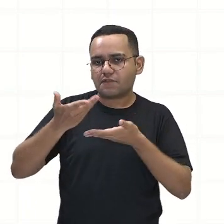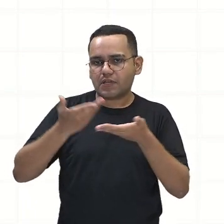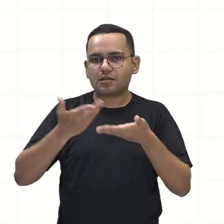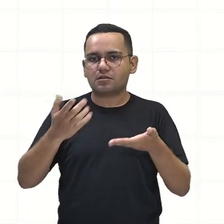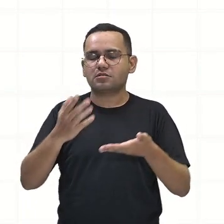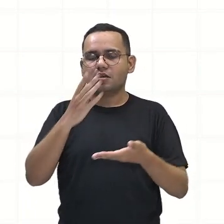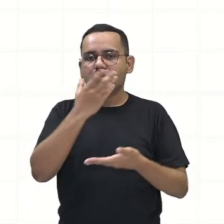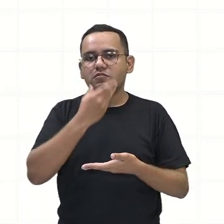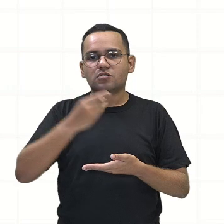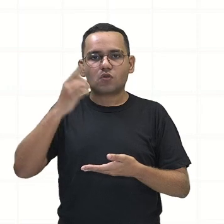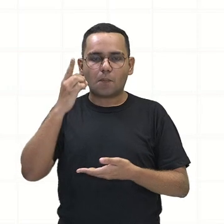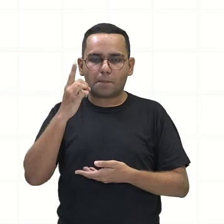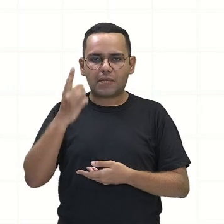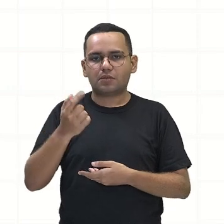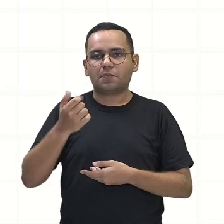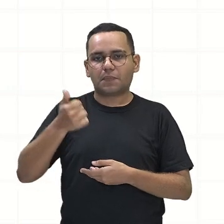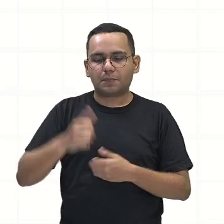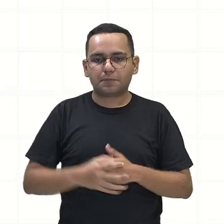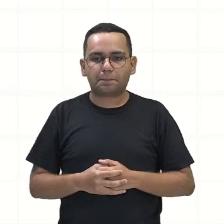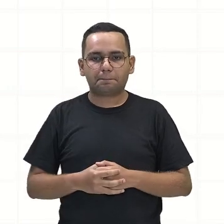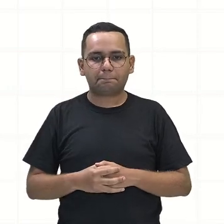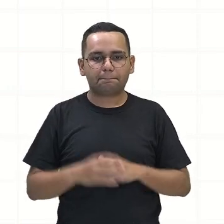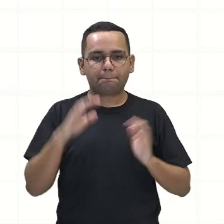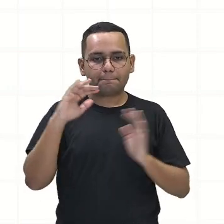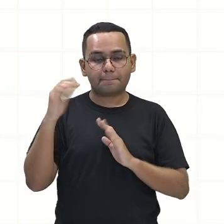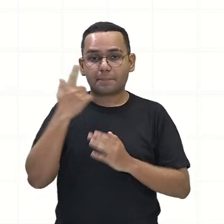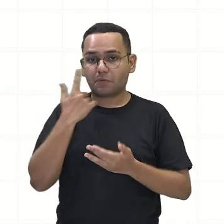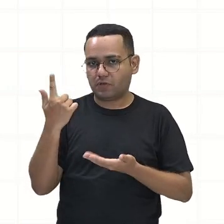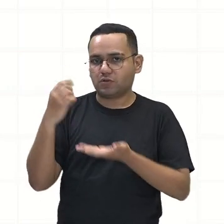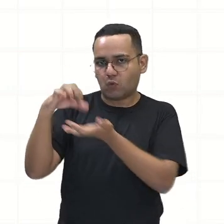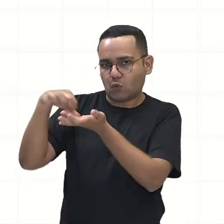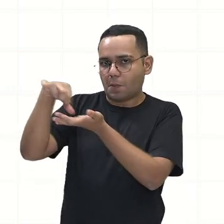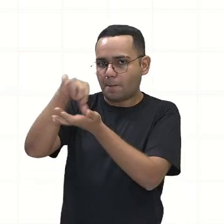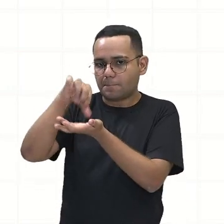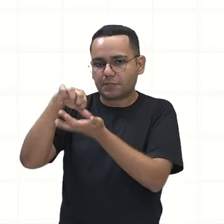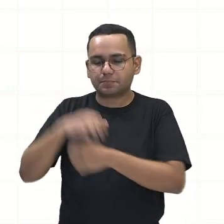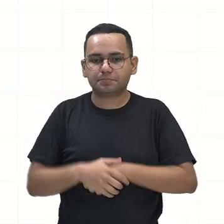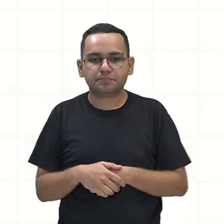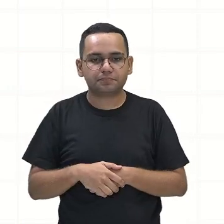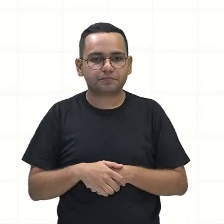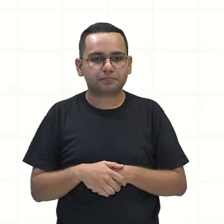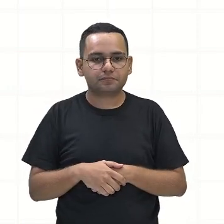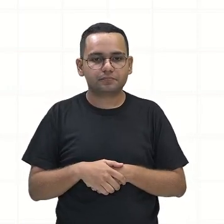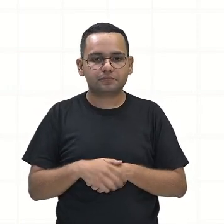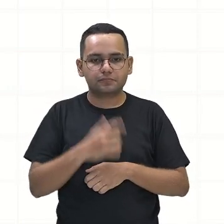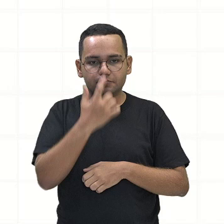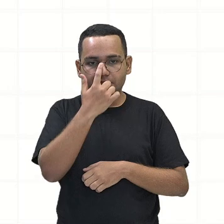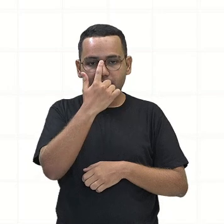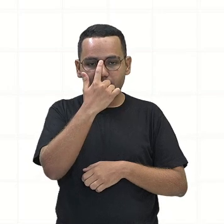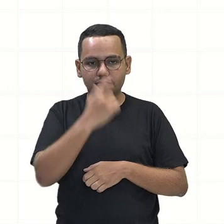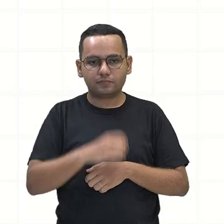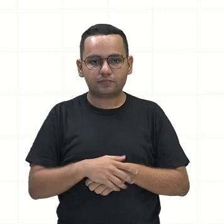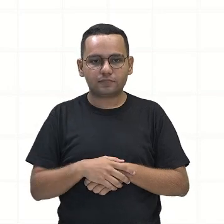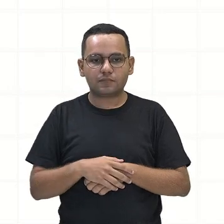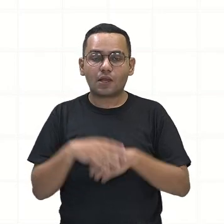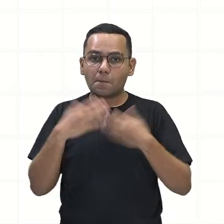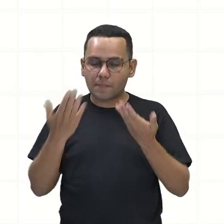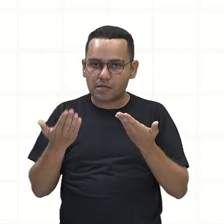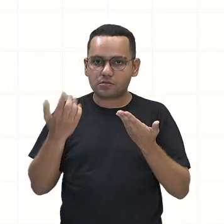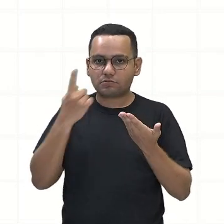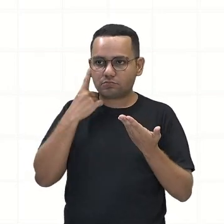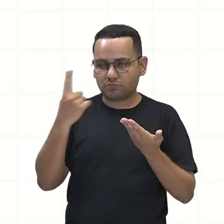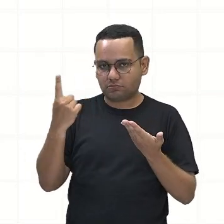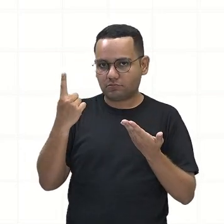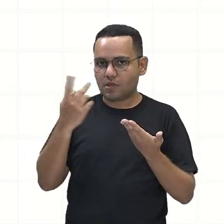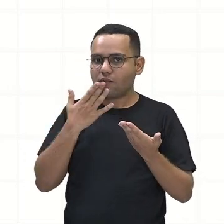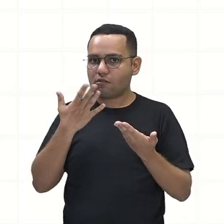aqui que eu tenho um mapa em que ele vai demonstrar justamente essa diferença da região, certo? Lembrando que essa área amarela aqui, ó, ela só